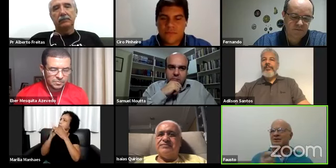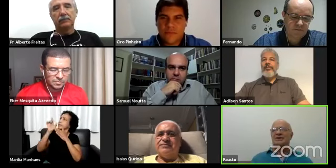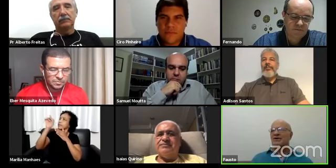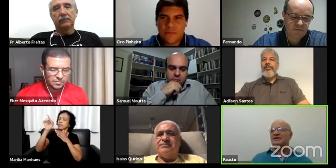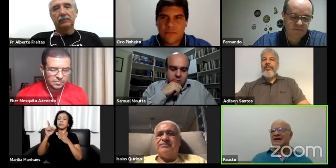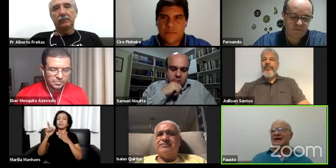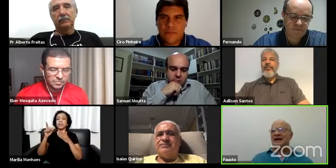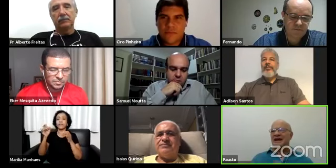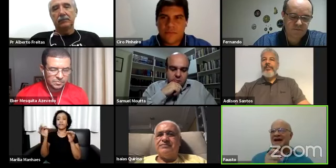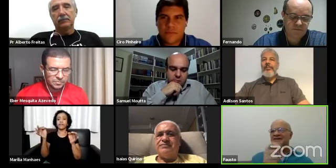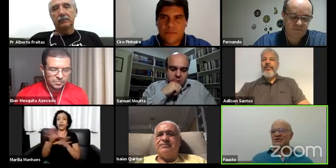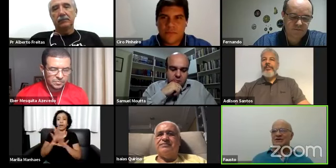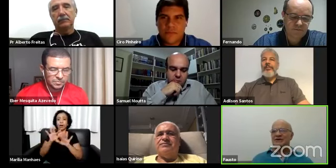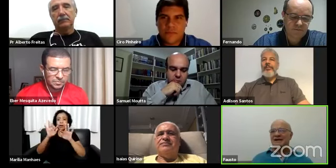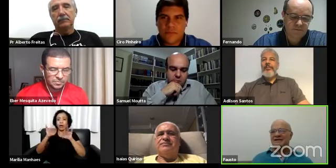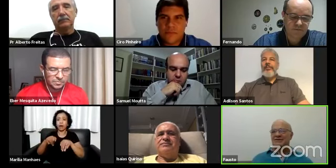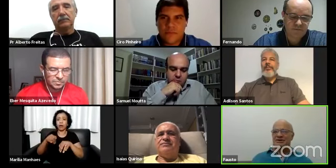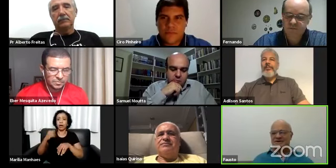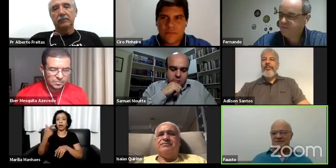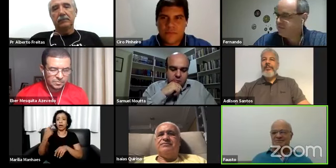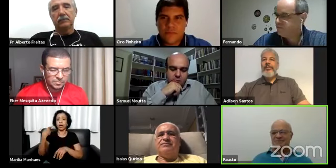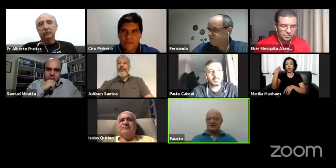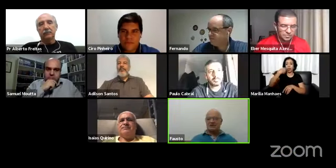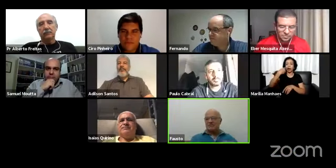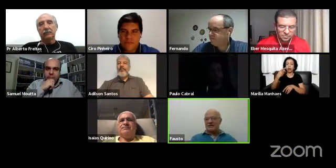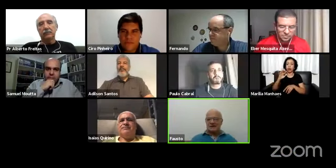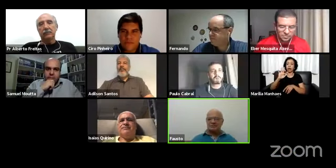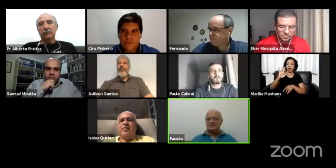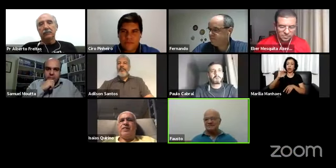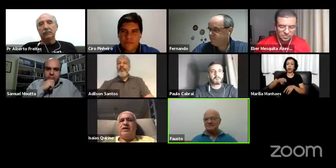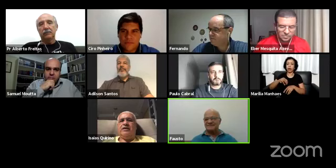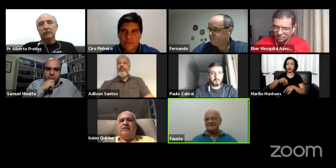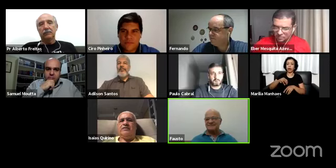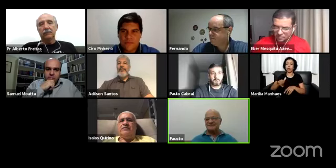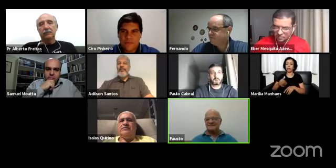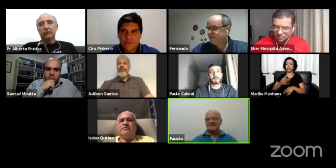maneira gloriosa esta jornada de oração. Pastor Brandão.